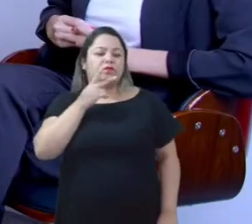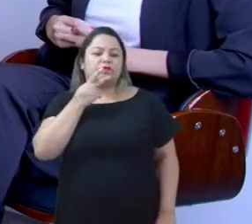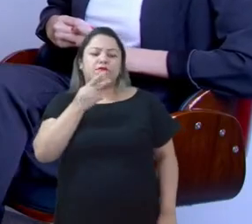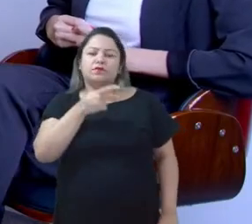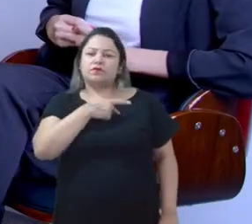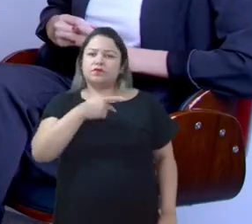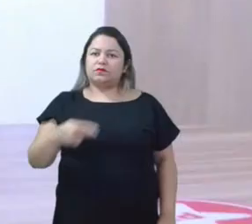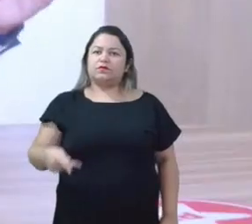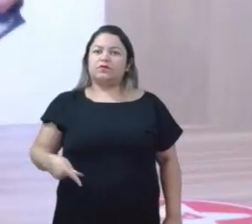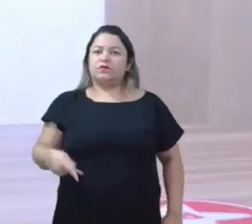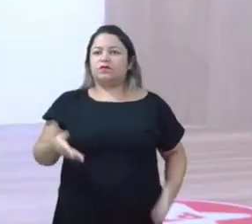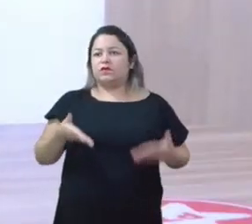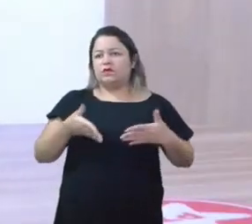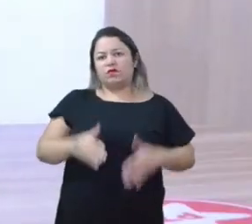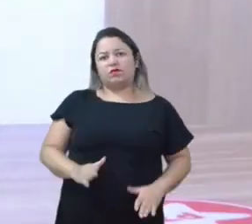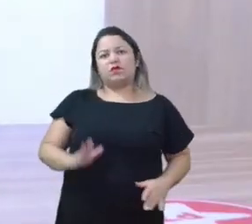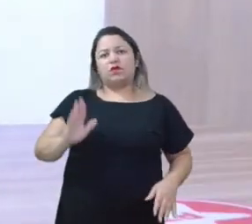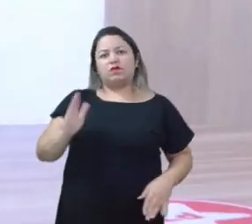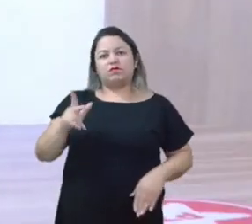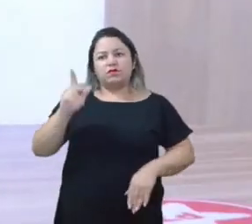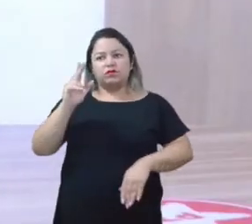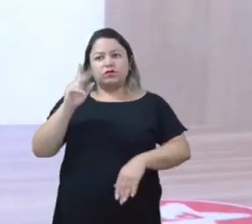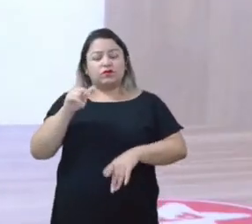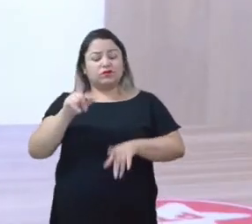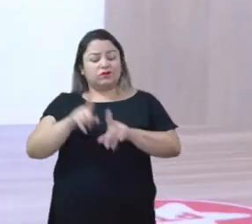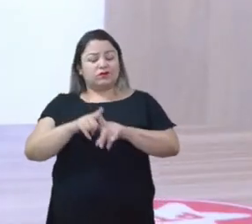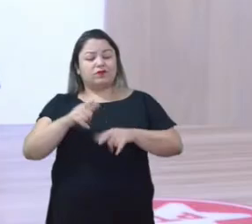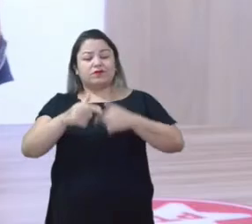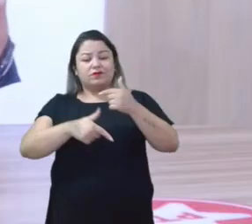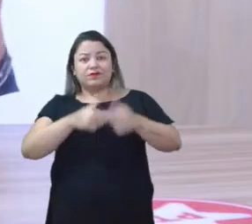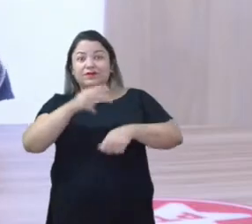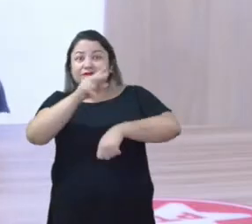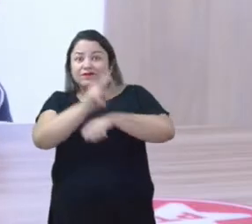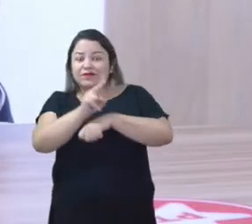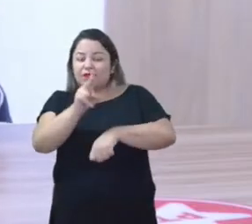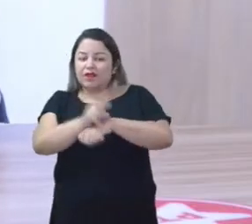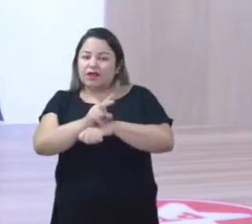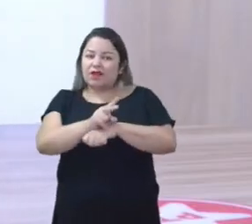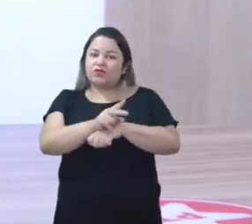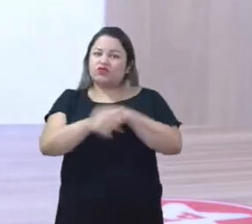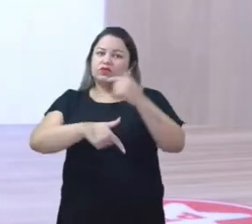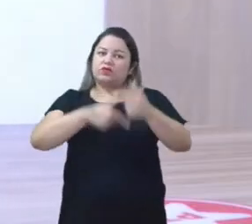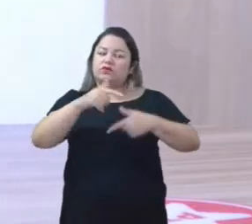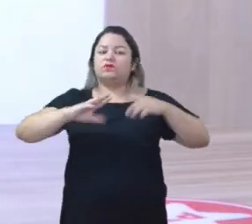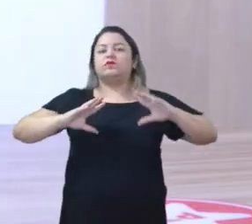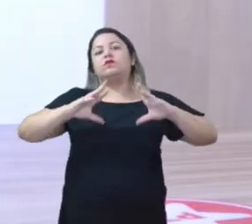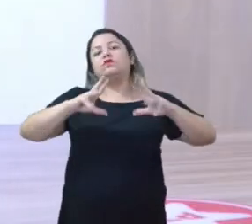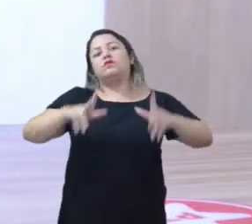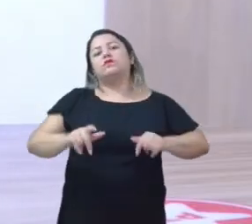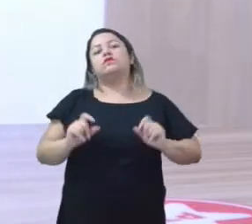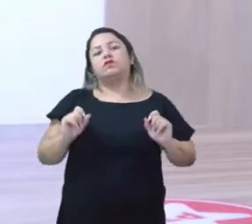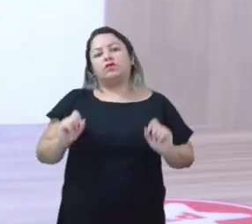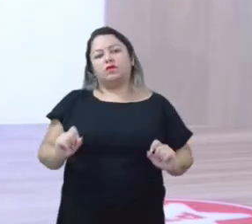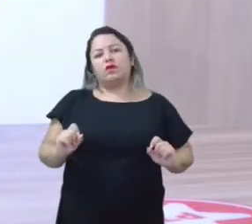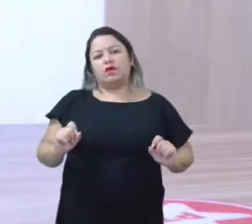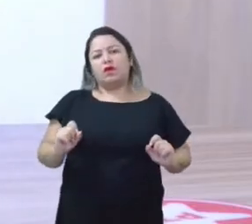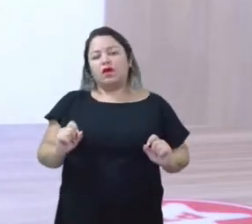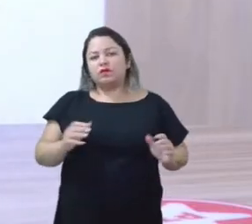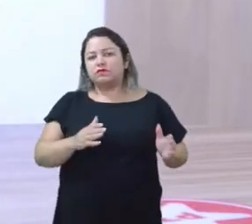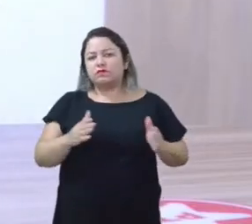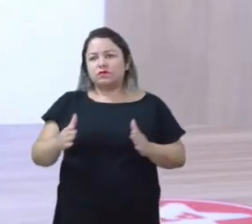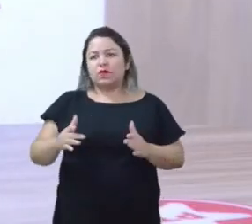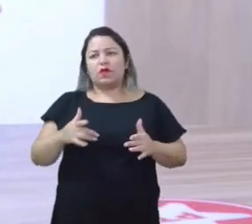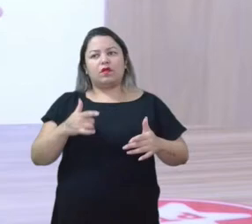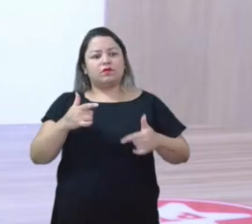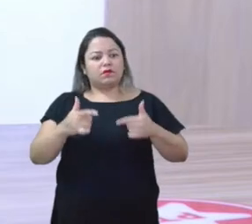falou, antes de nascer eu já defendia a redução da jornada de trabalho. Então, faz parte de toda a nossa trajetória, a nossa